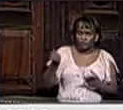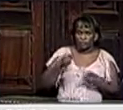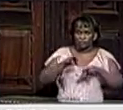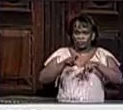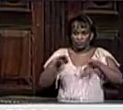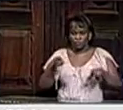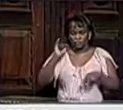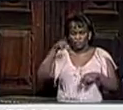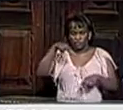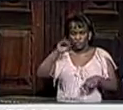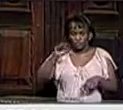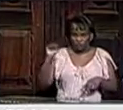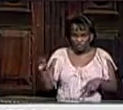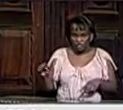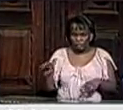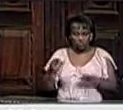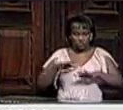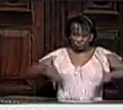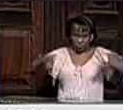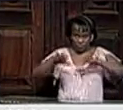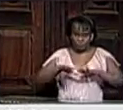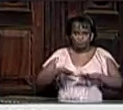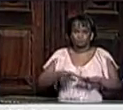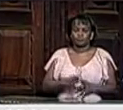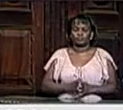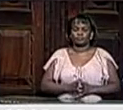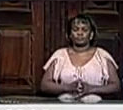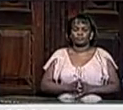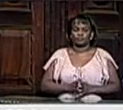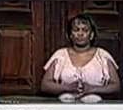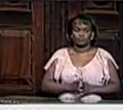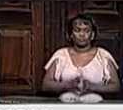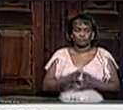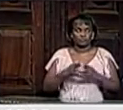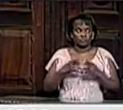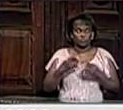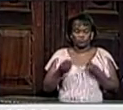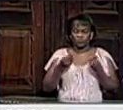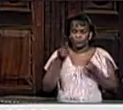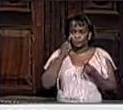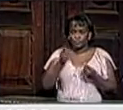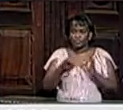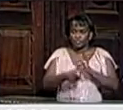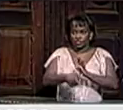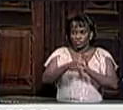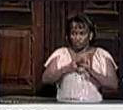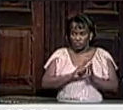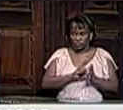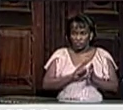ao INSS de uma maneira geral, como antecipar